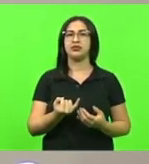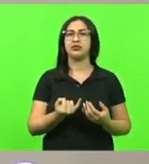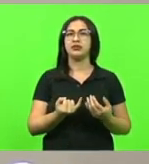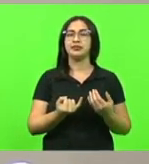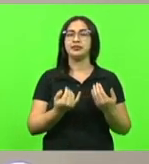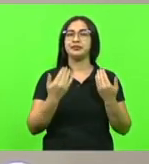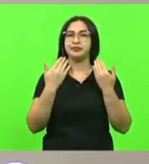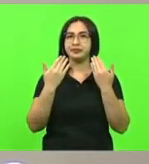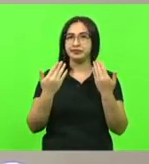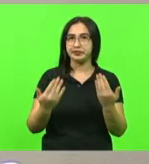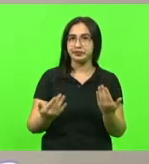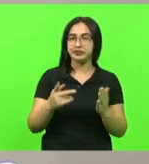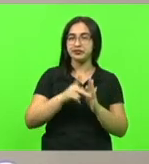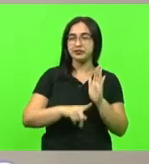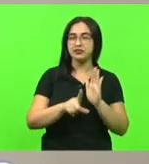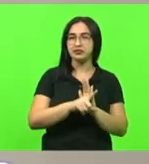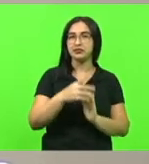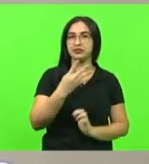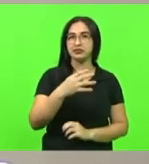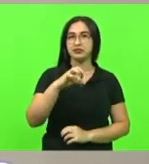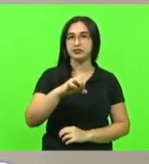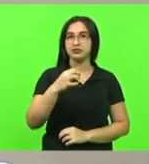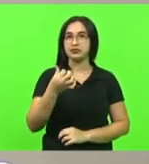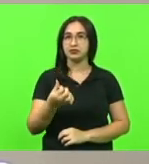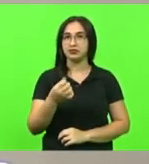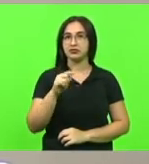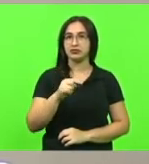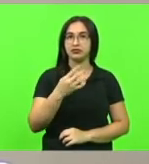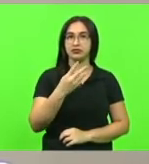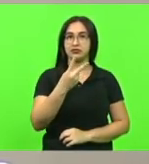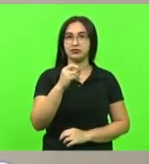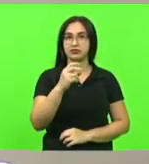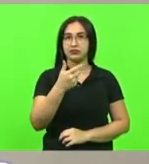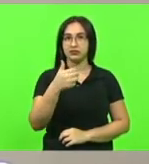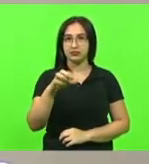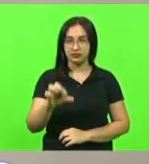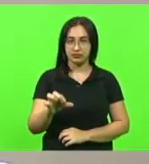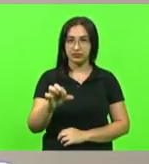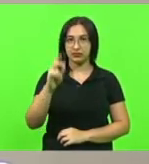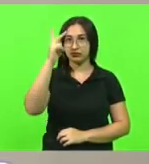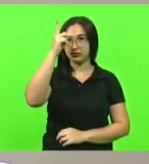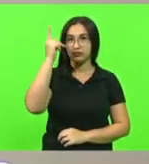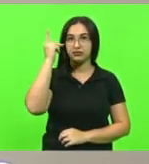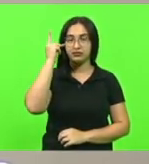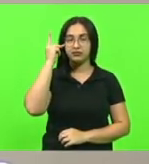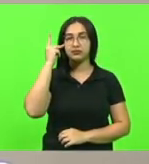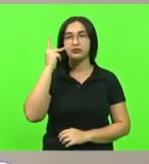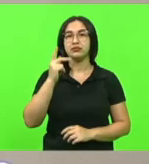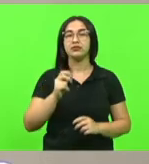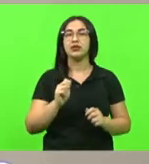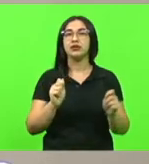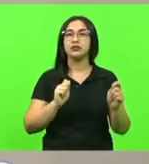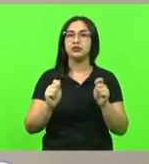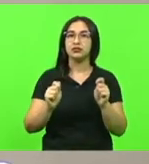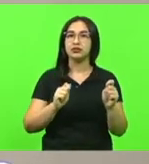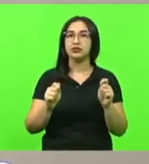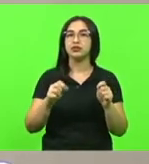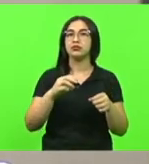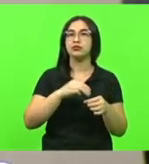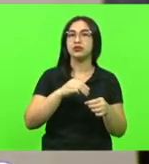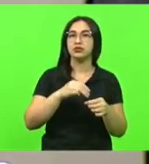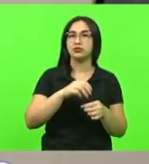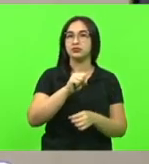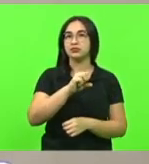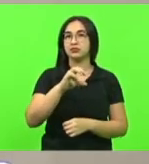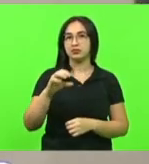Projeto de Lei 496.4 de 2019, autor deputada Paulinha, dispõe sobre as associações de municípios do Estado de Santa Catarina,